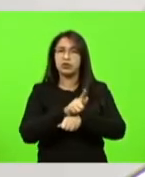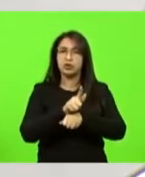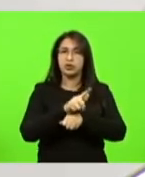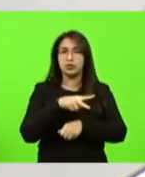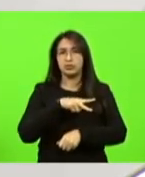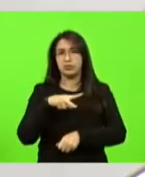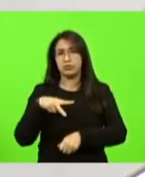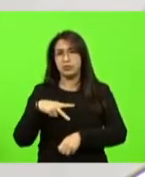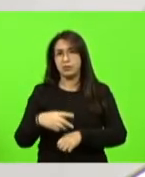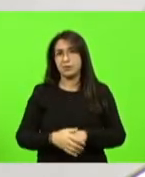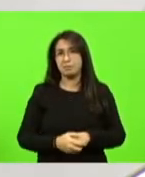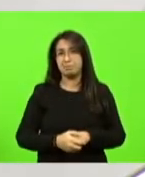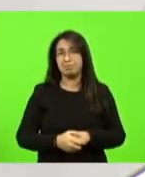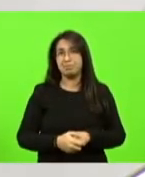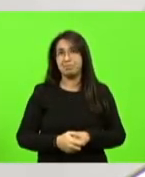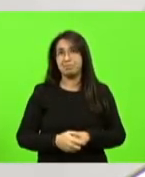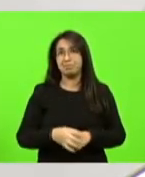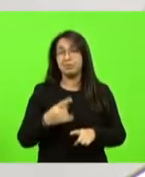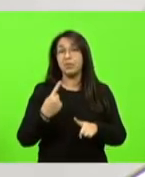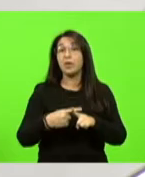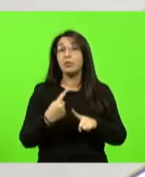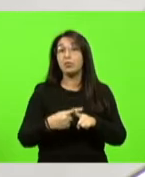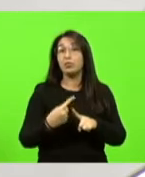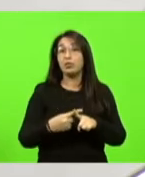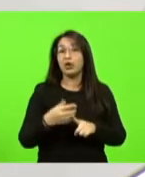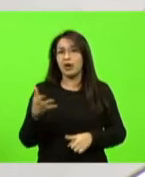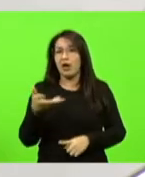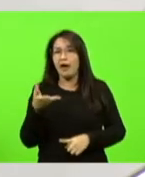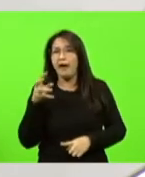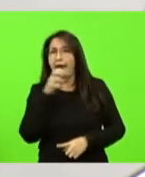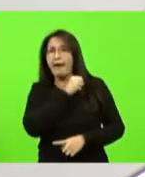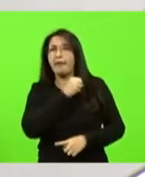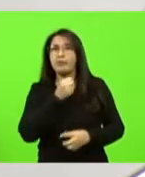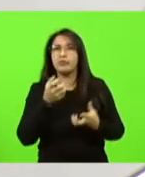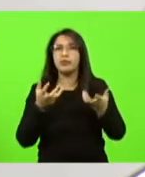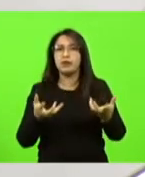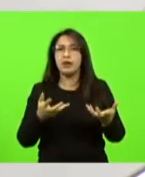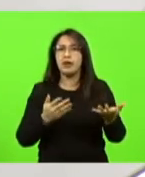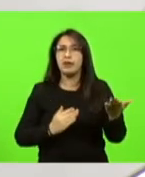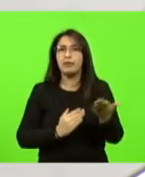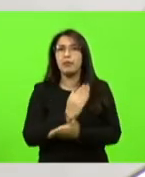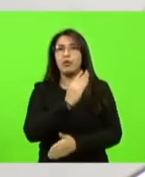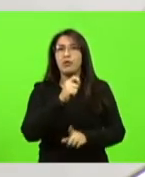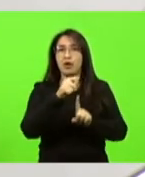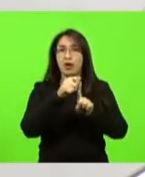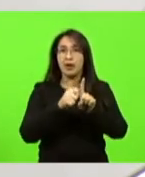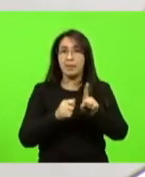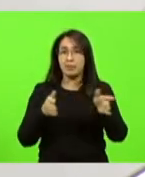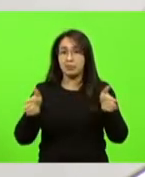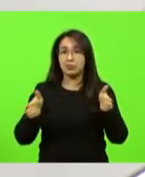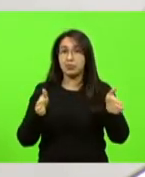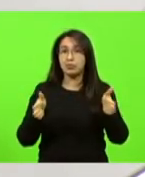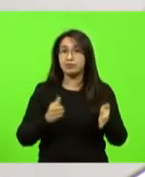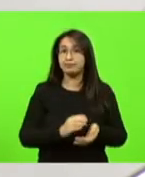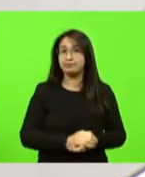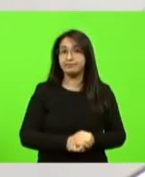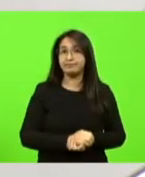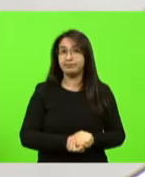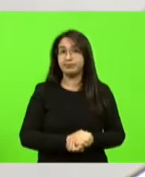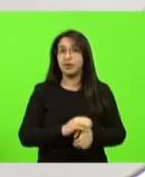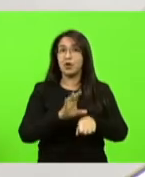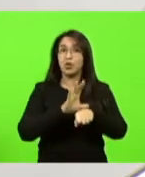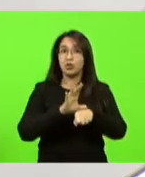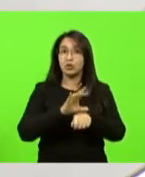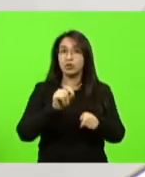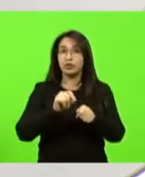que esse assodamento? Por que essa pressa? Por que aprovar em um mês? Por que não fazer? A Constituição é de